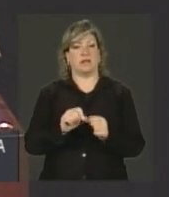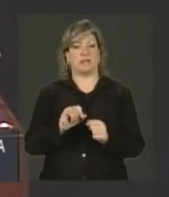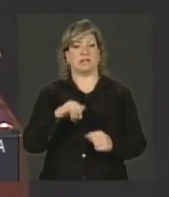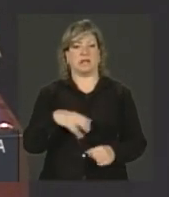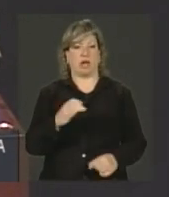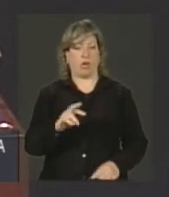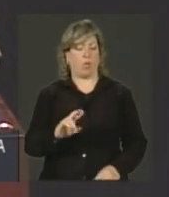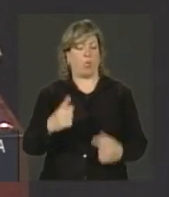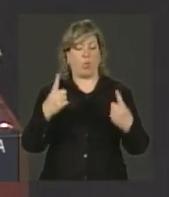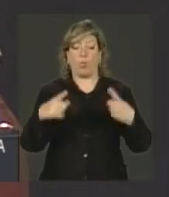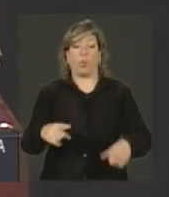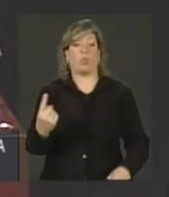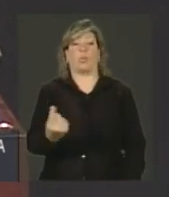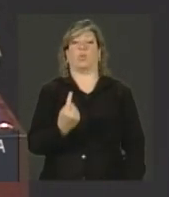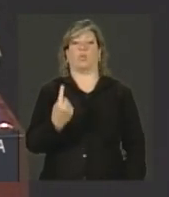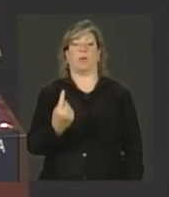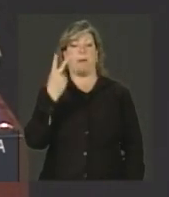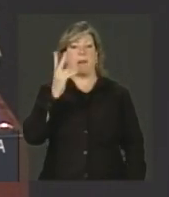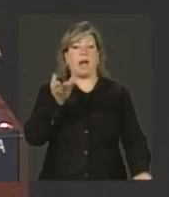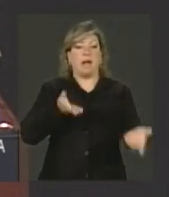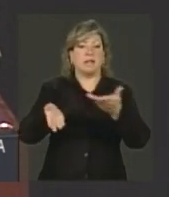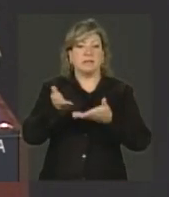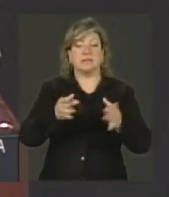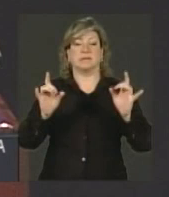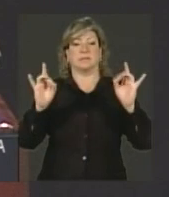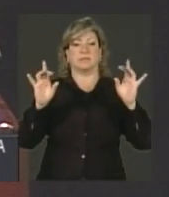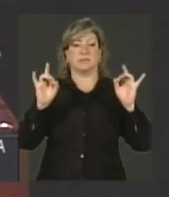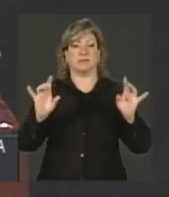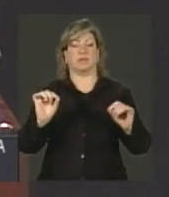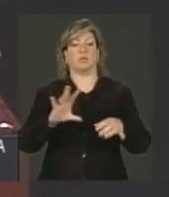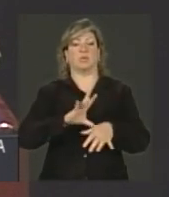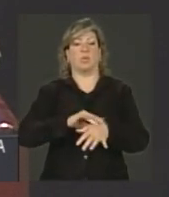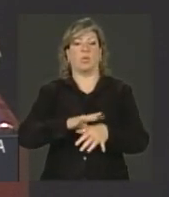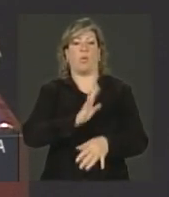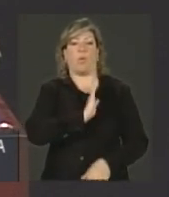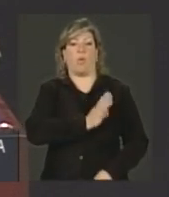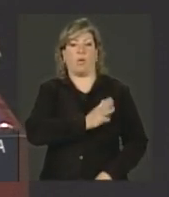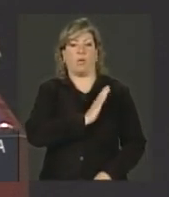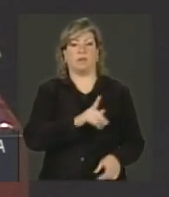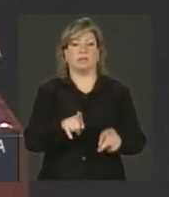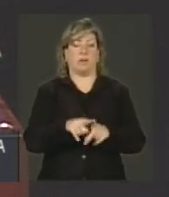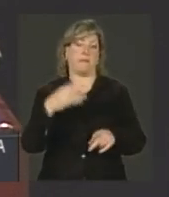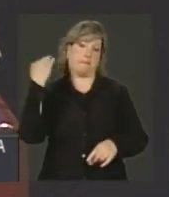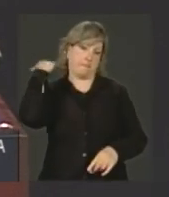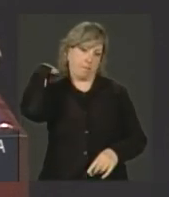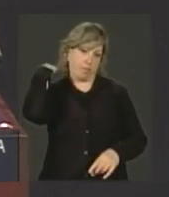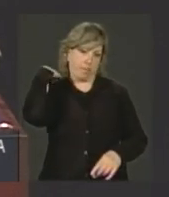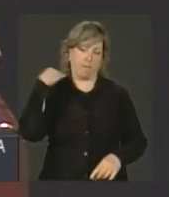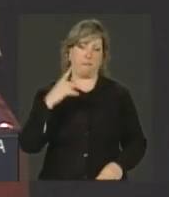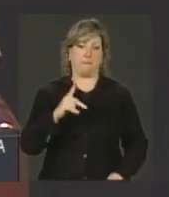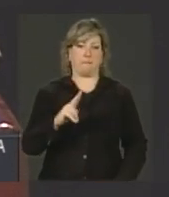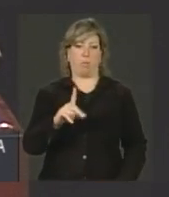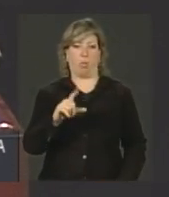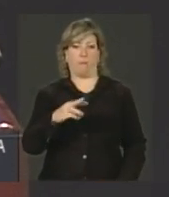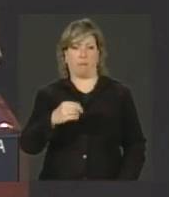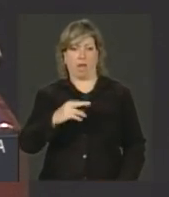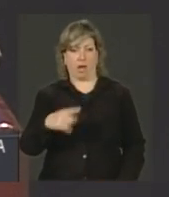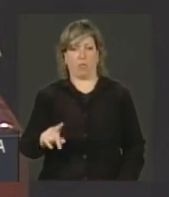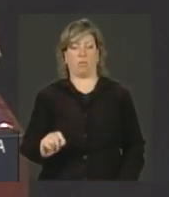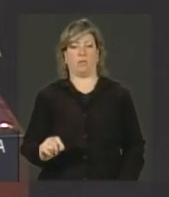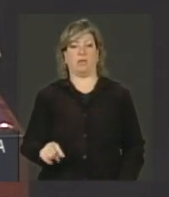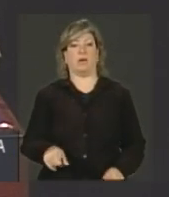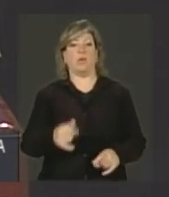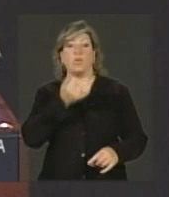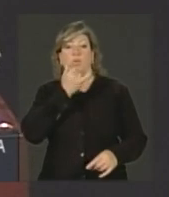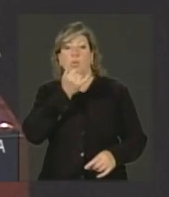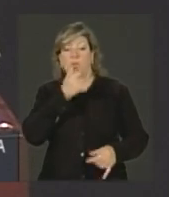um lugar único para o atendimento de excelência de doenças do coração e de pulmão, desde a prevenção até